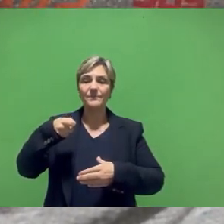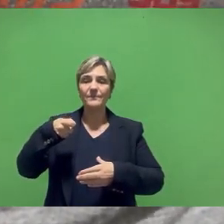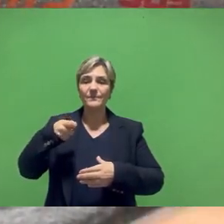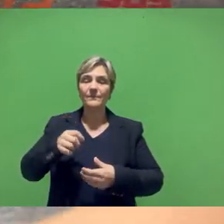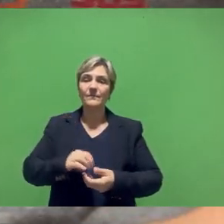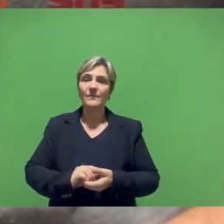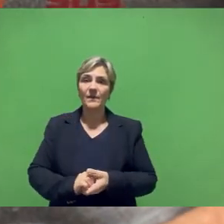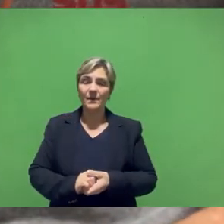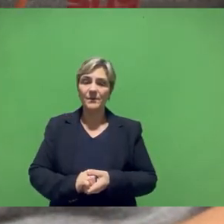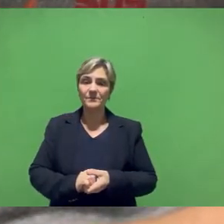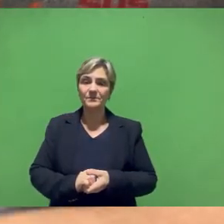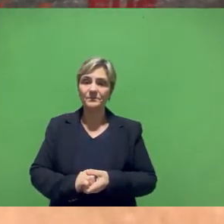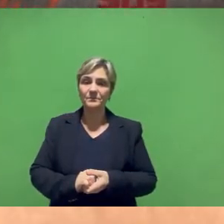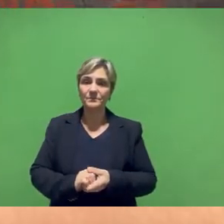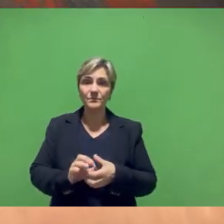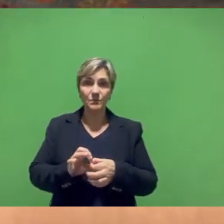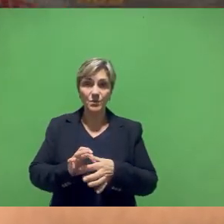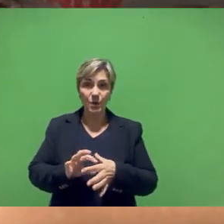tá?